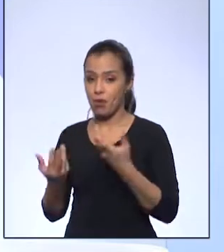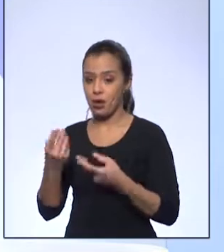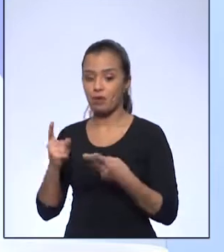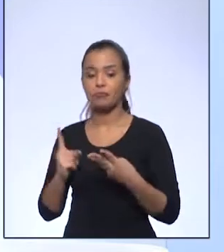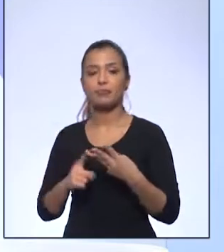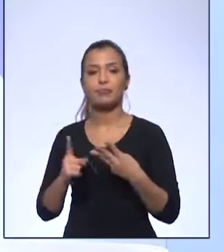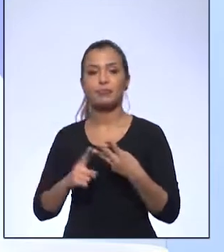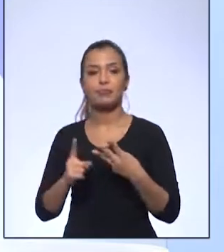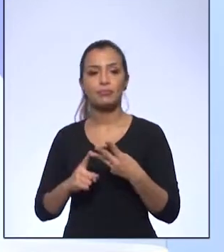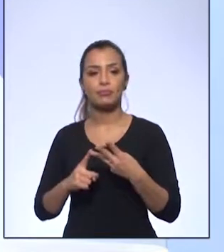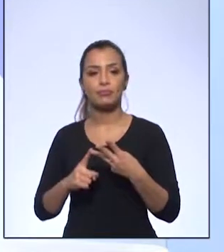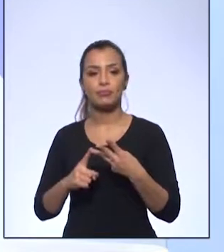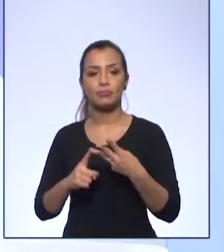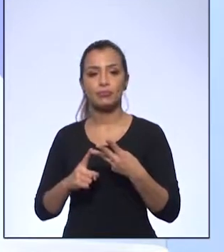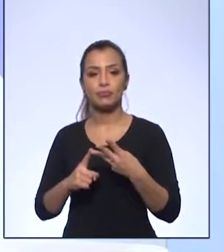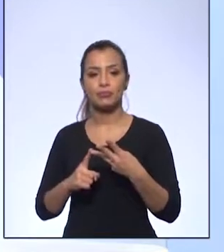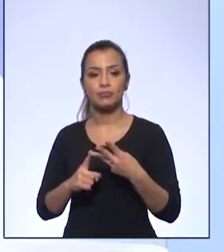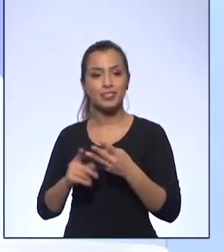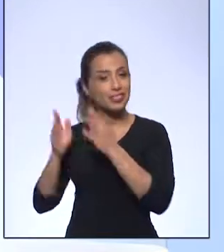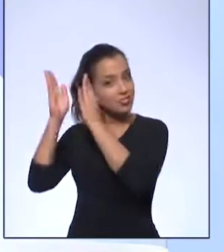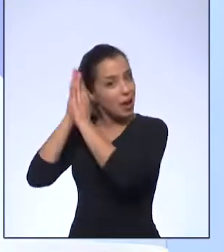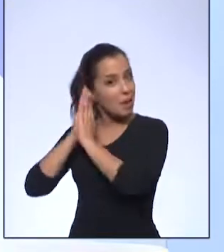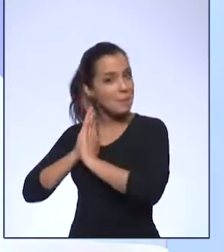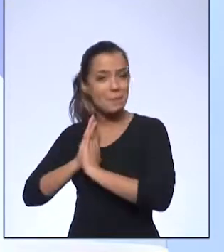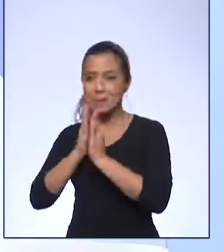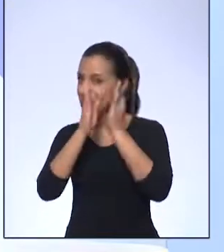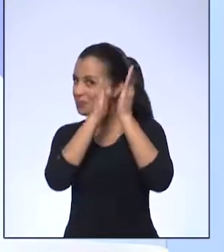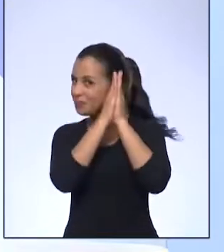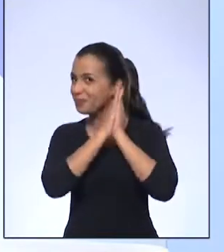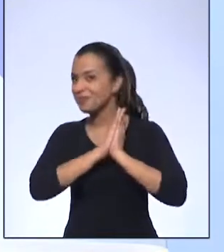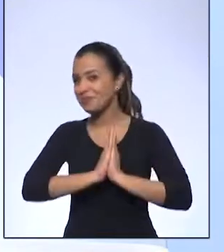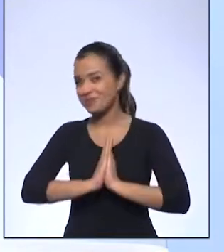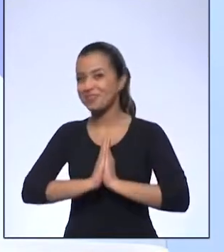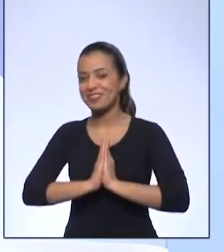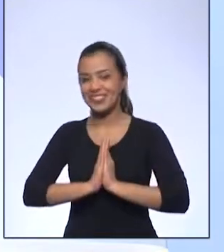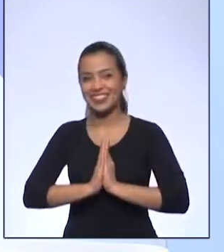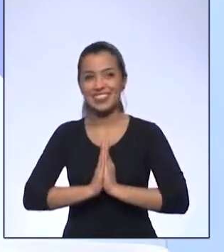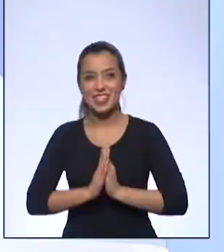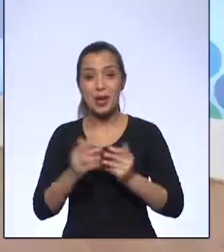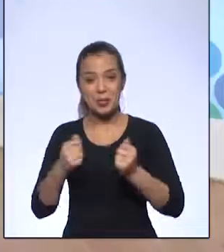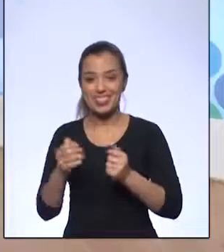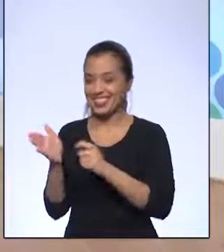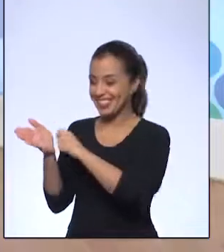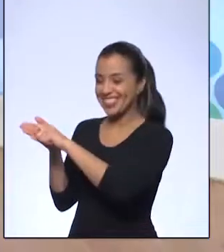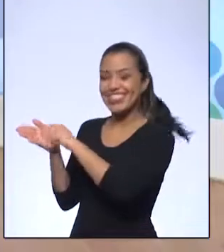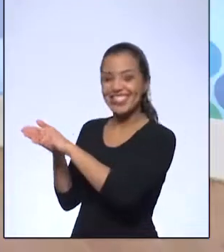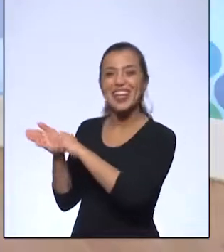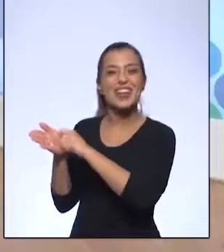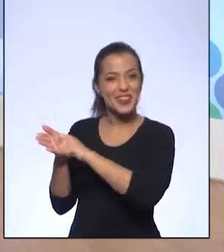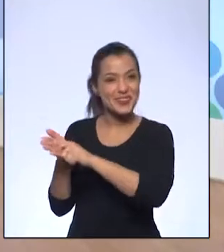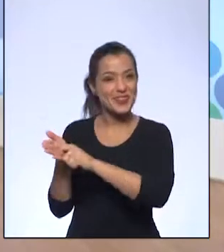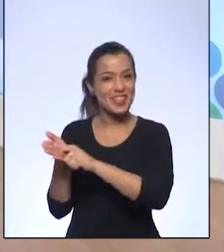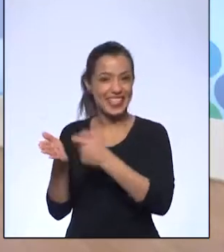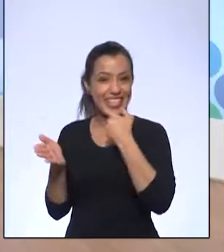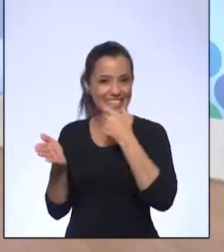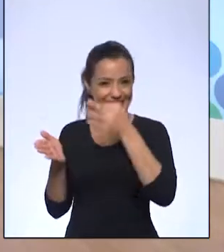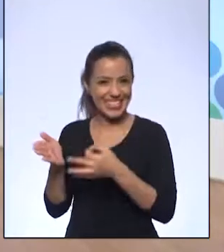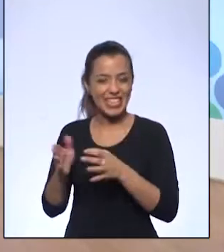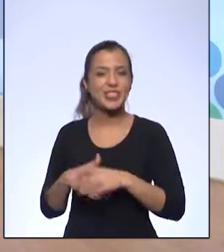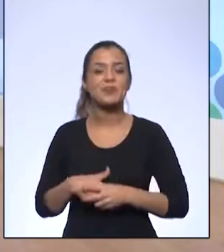oven, chapinha, chapinha hair straightener, eu vou ter que escrever, mas tudo bem, depois eu escrevo. O que